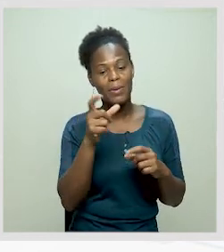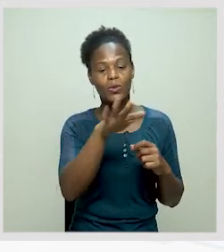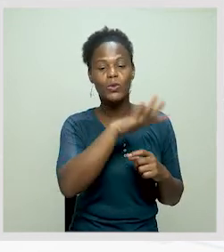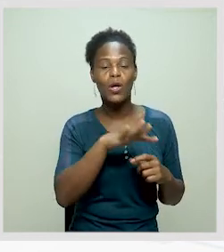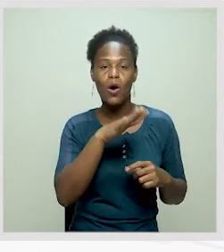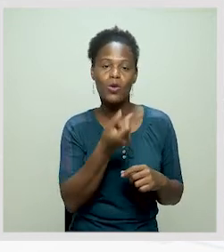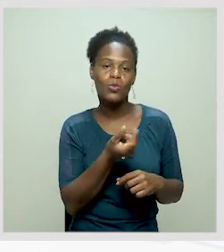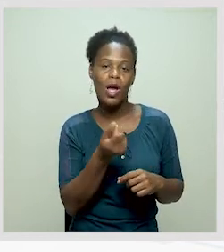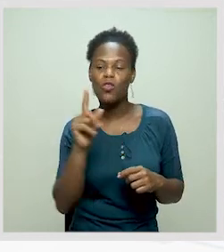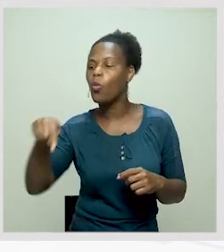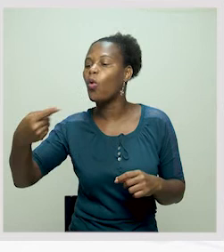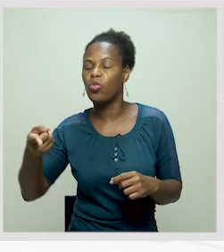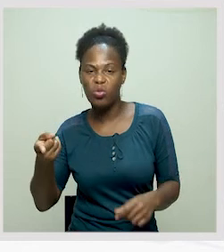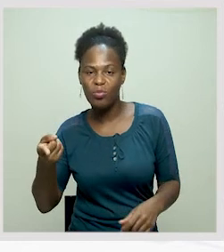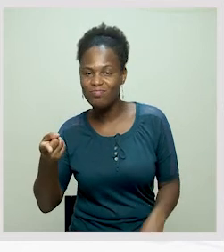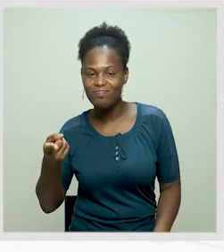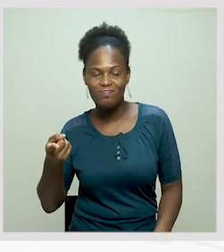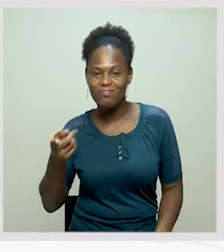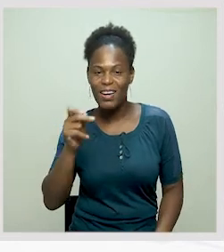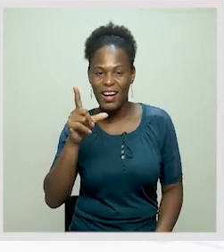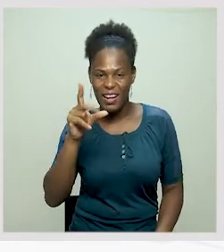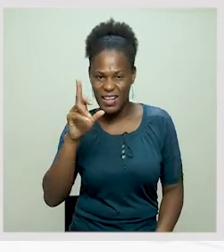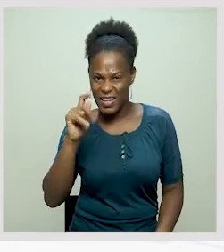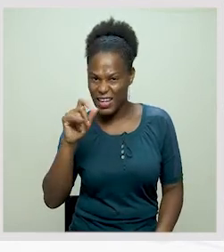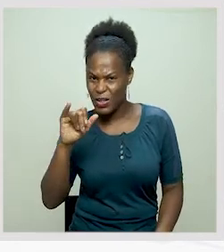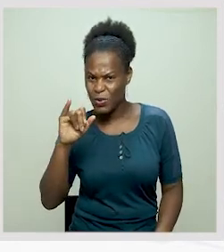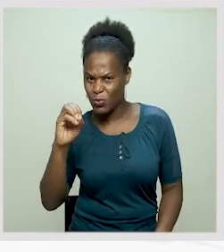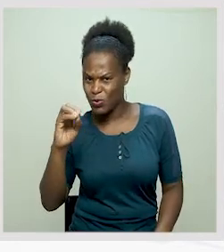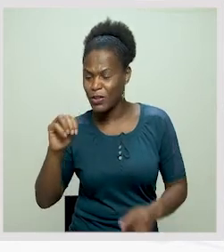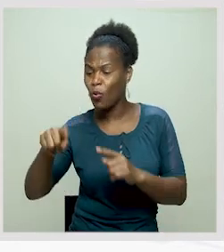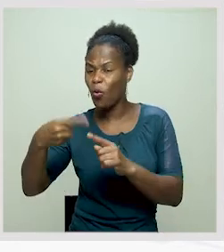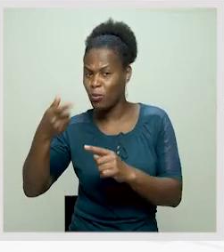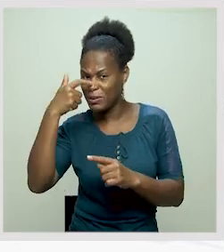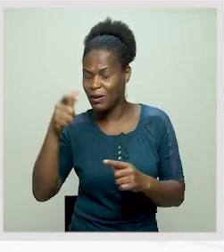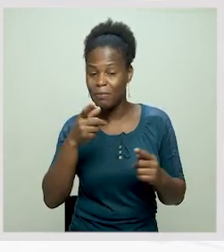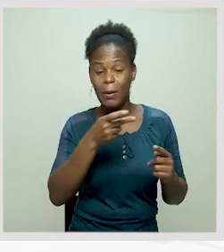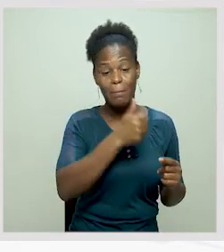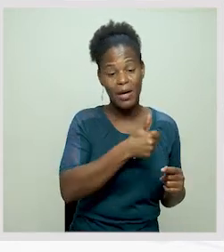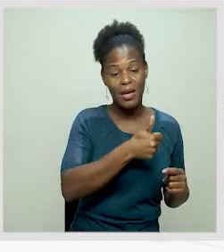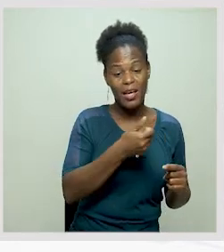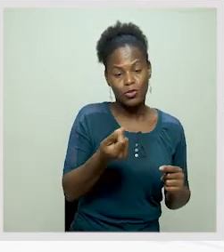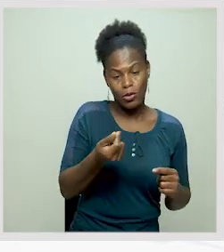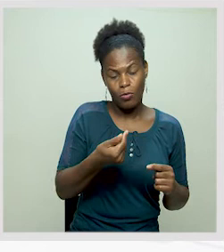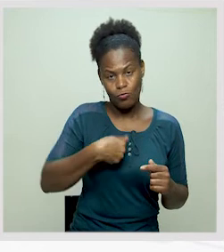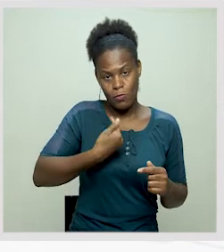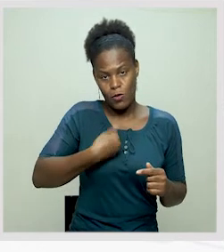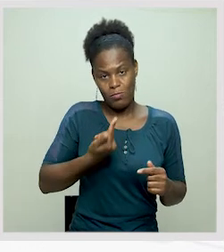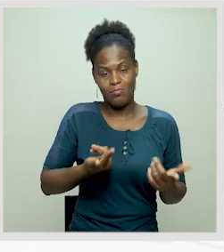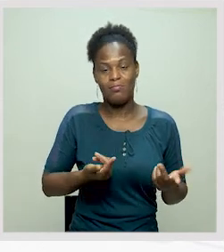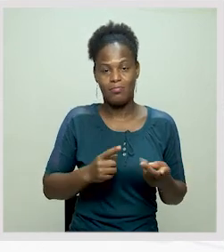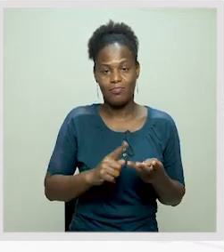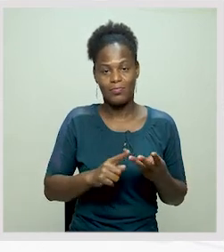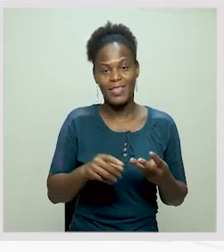utilizou fundos alheios. Alternativa B, utilizou fundos